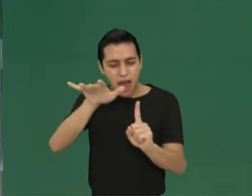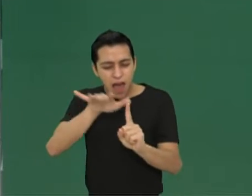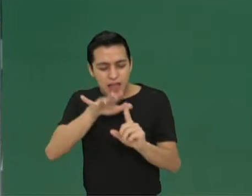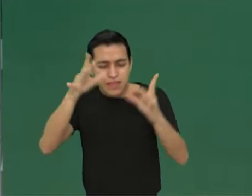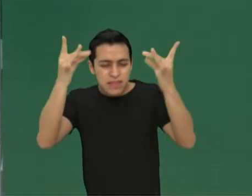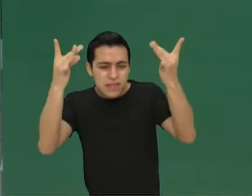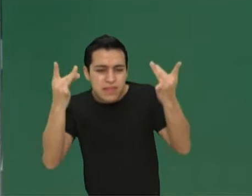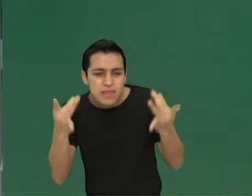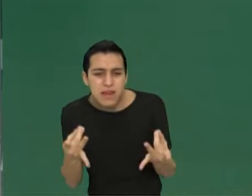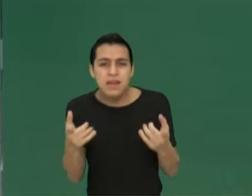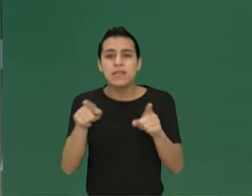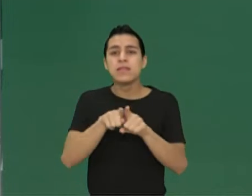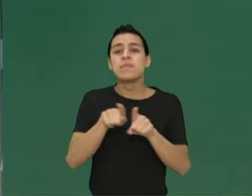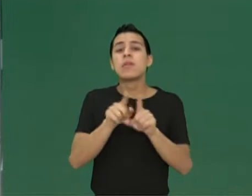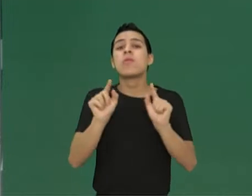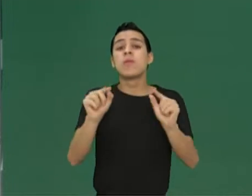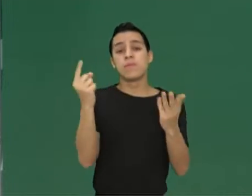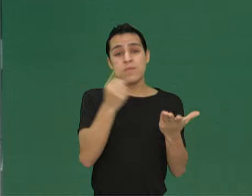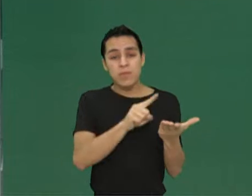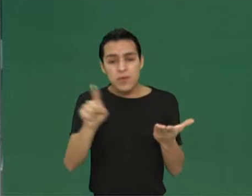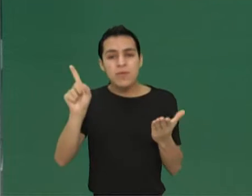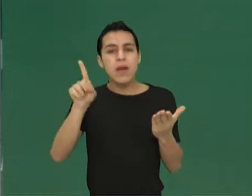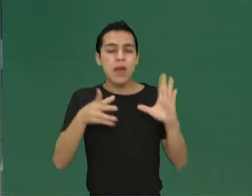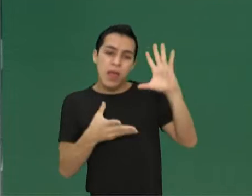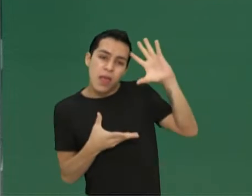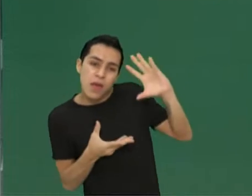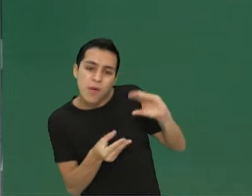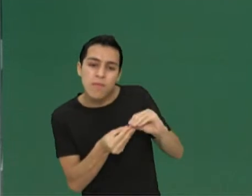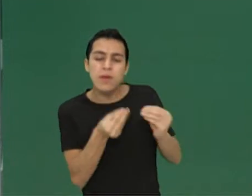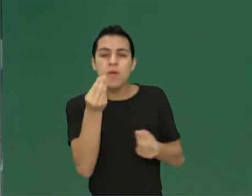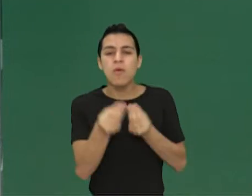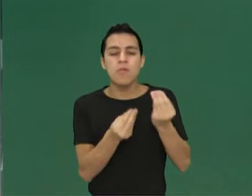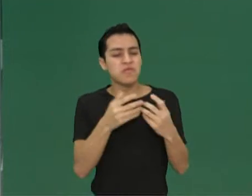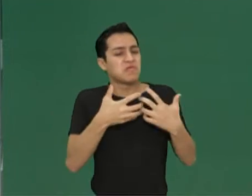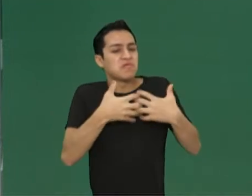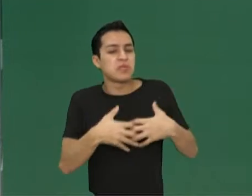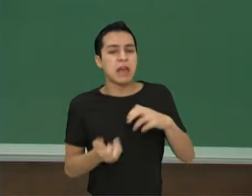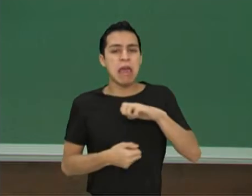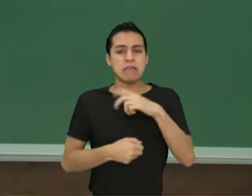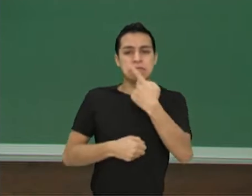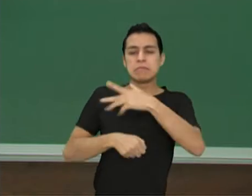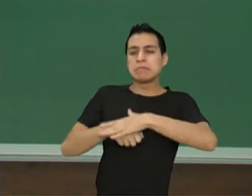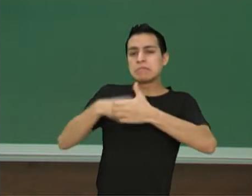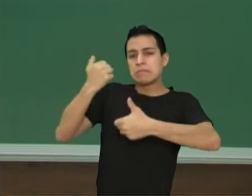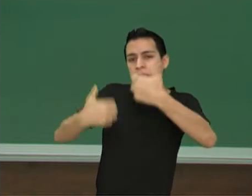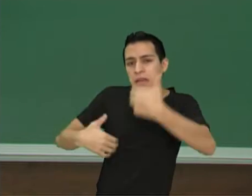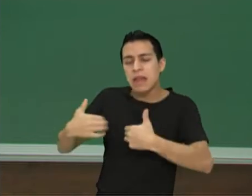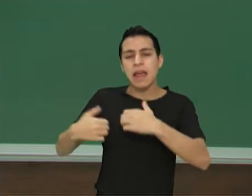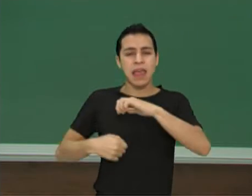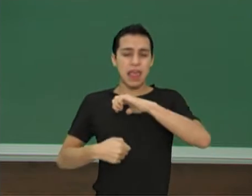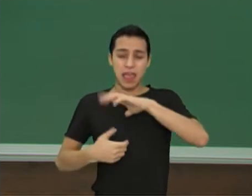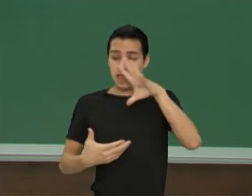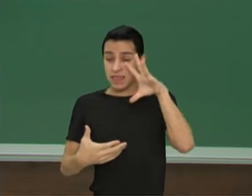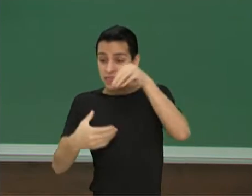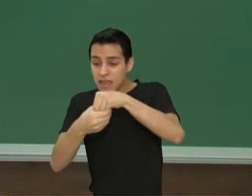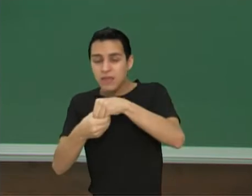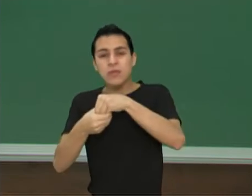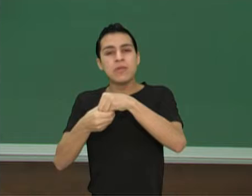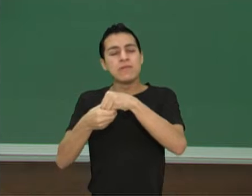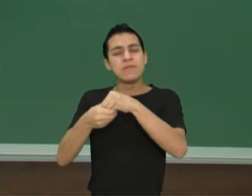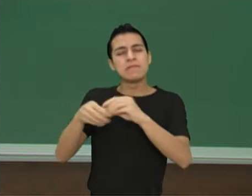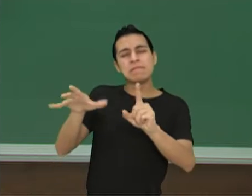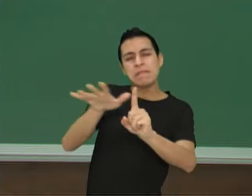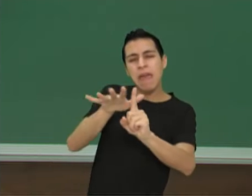de Aquino. E por último, compreender a ética tomista, portanto, a ética dentro do